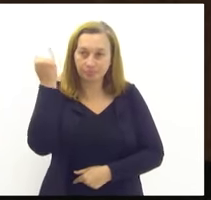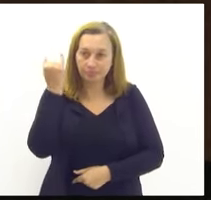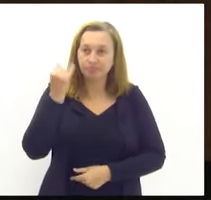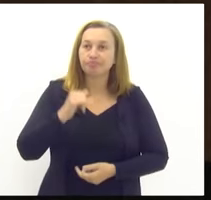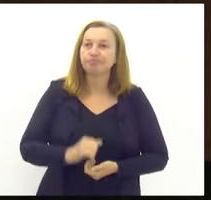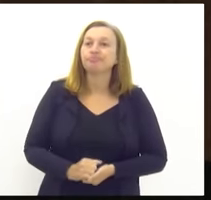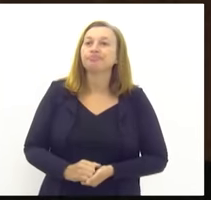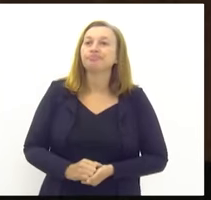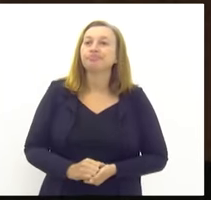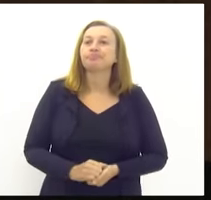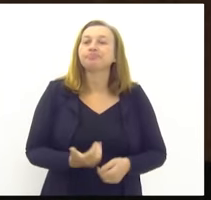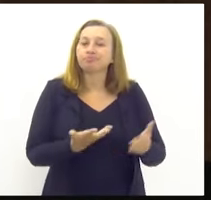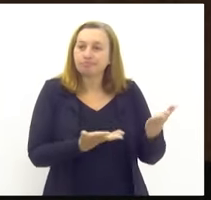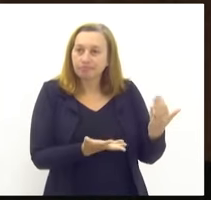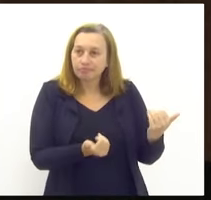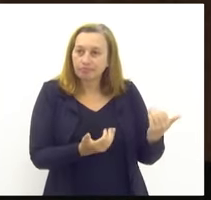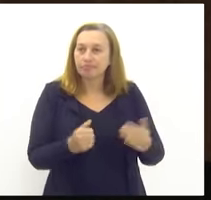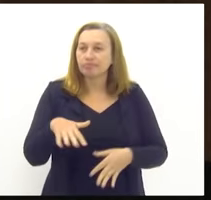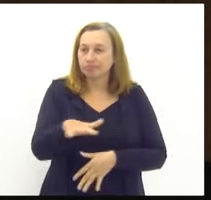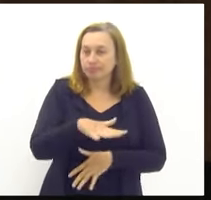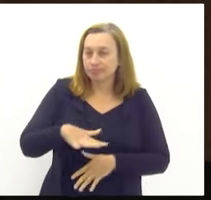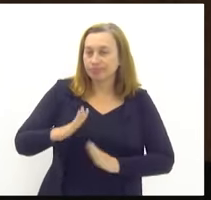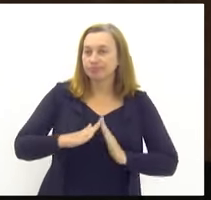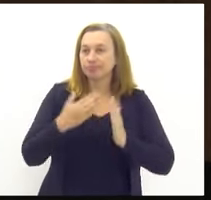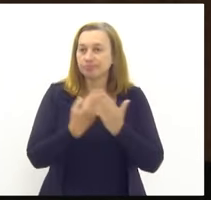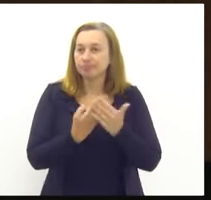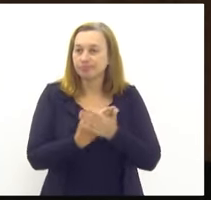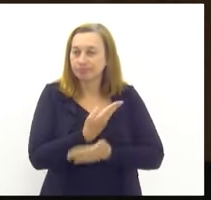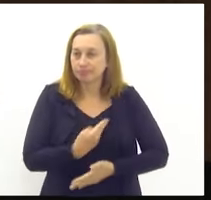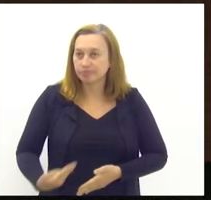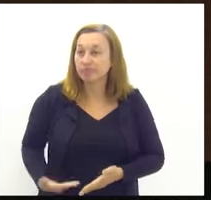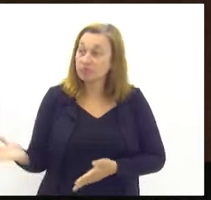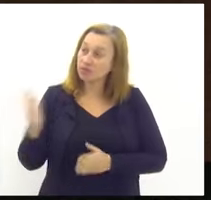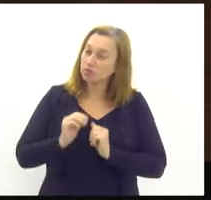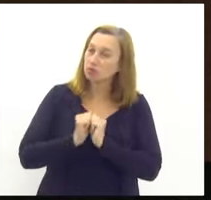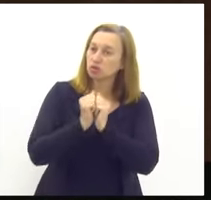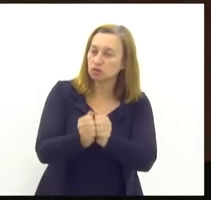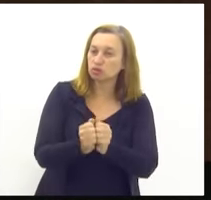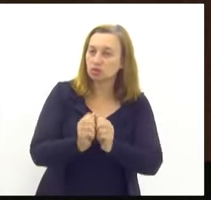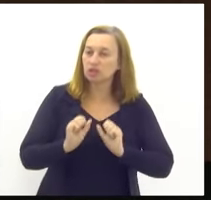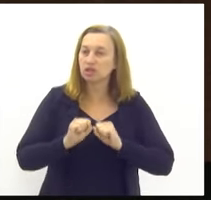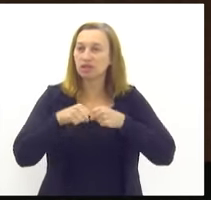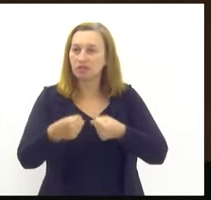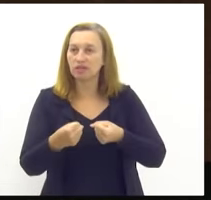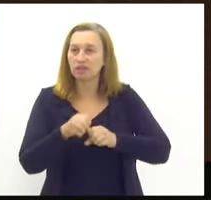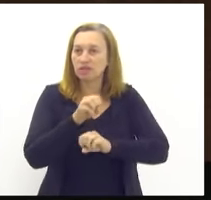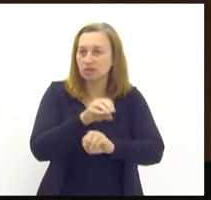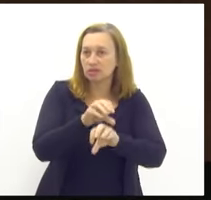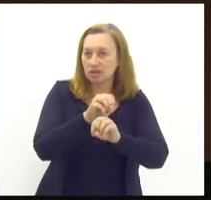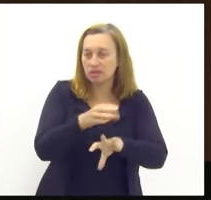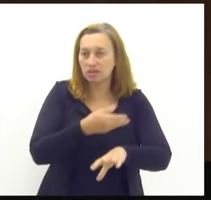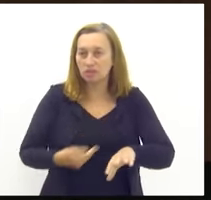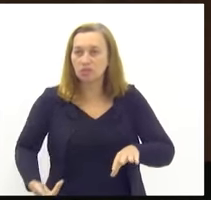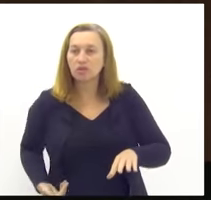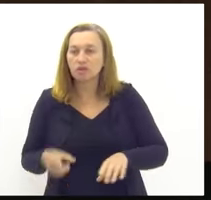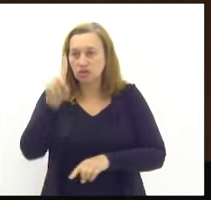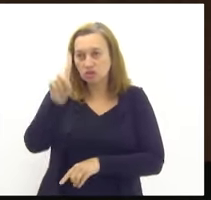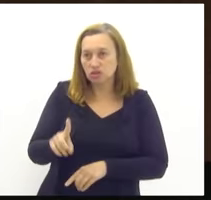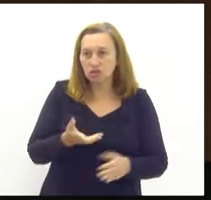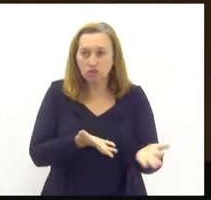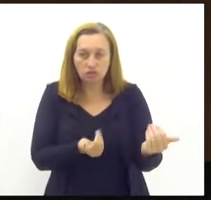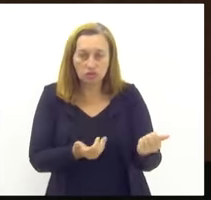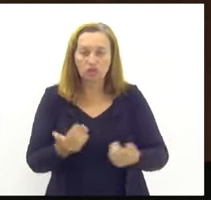carecem a nossa juventude na rede pública vamos juntos presidente em defesa da educação pública e em defesa dos direitos da Nossa